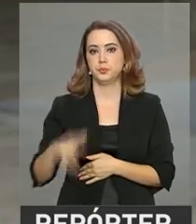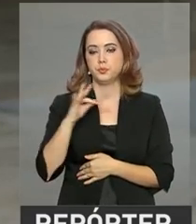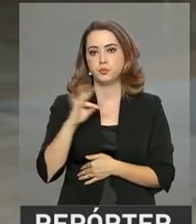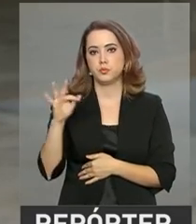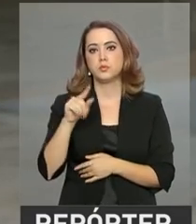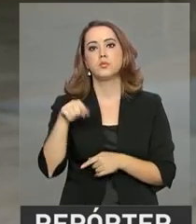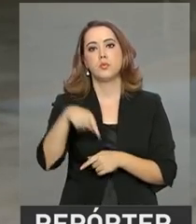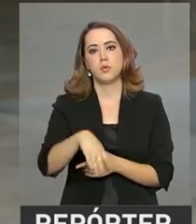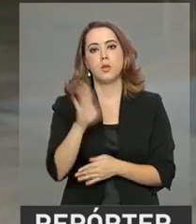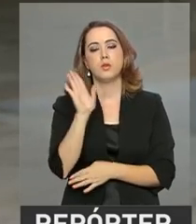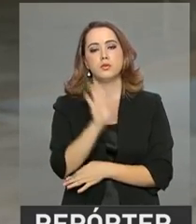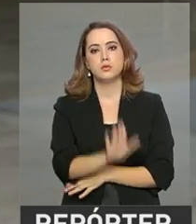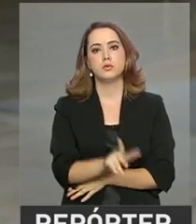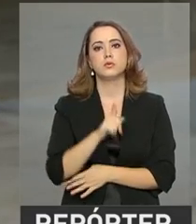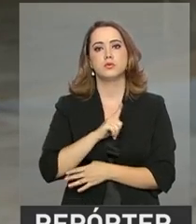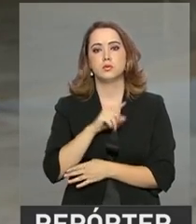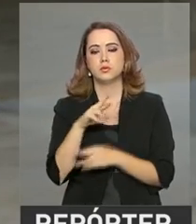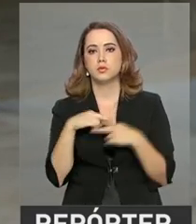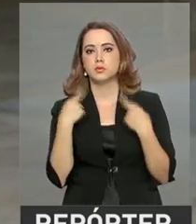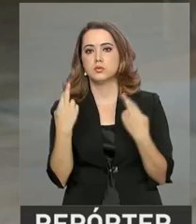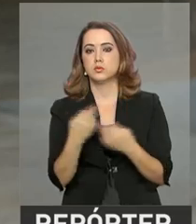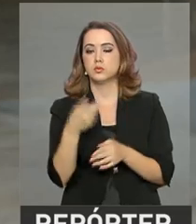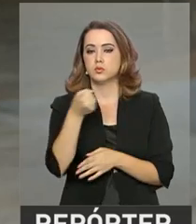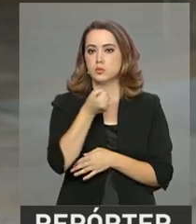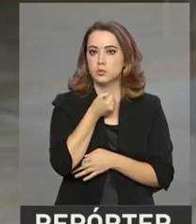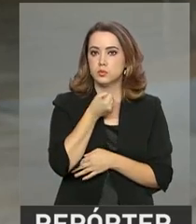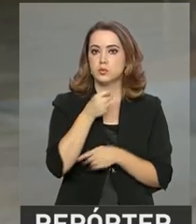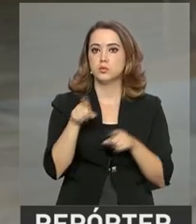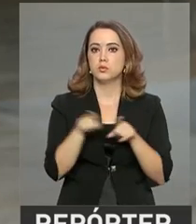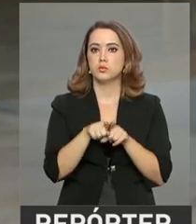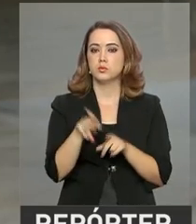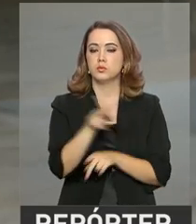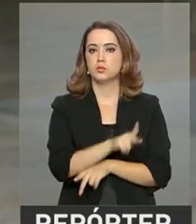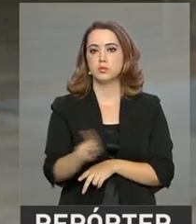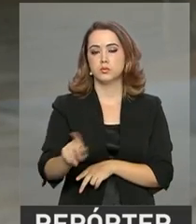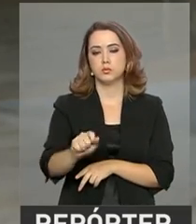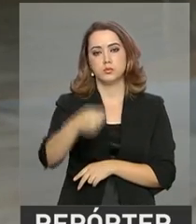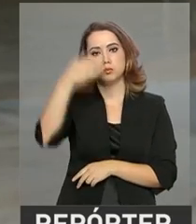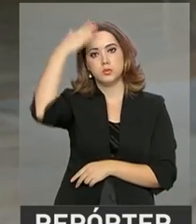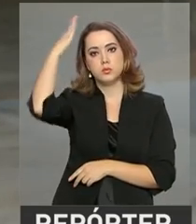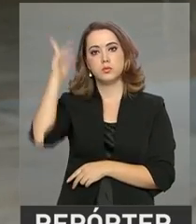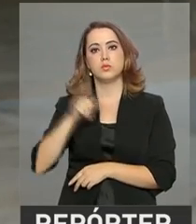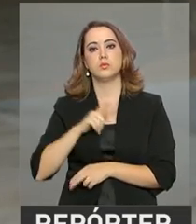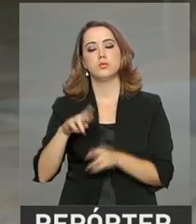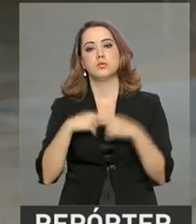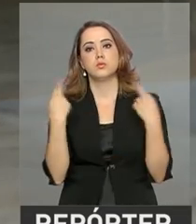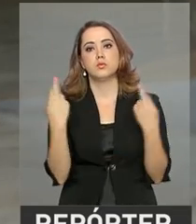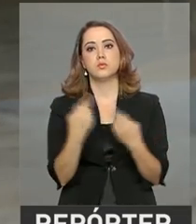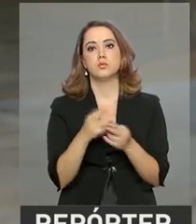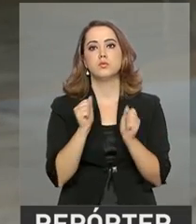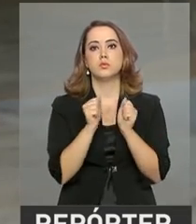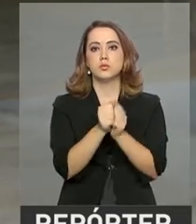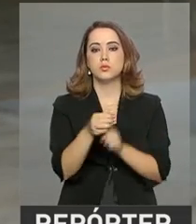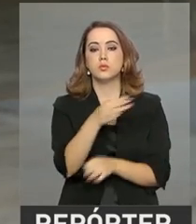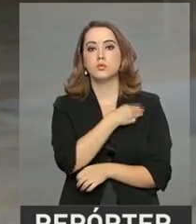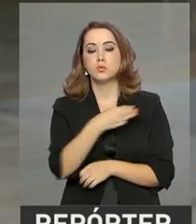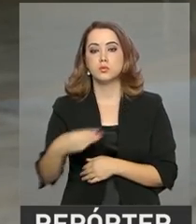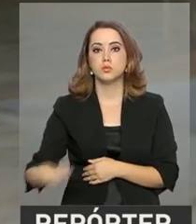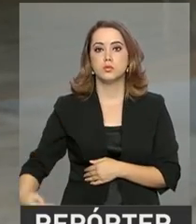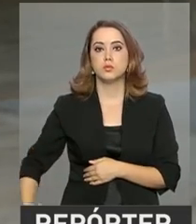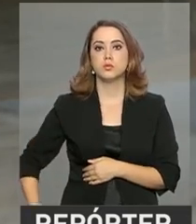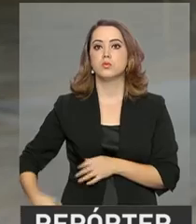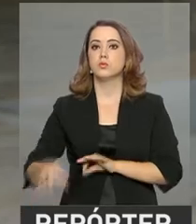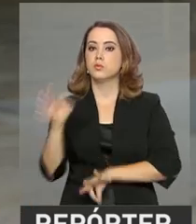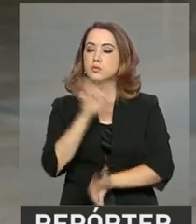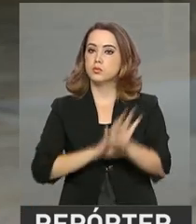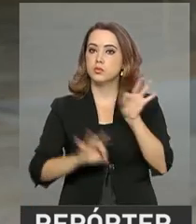Agora à tarde, também aqui no Planalto, o presidente interino, Michel Temer, se reúne com o ministro interino do Planejamento, Orçamento